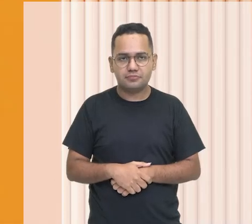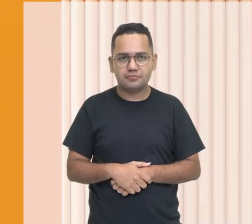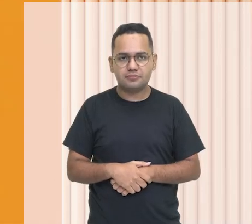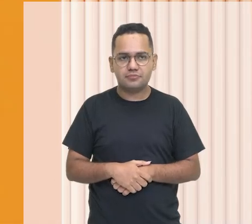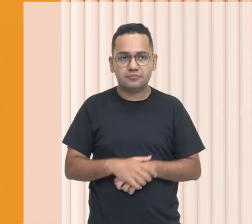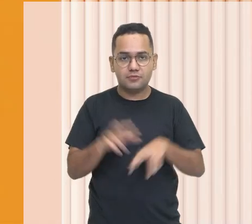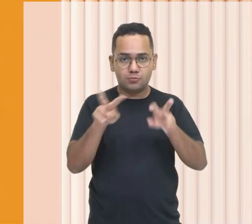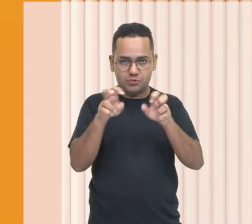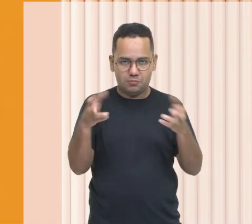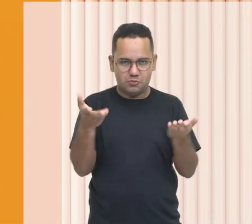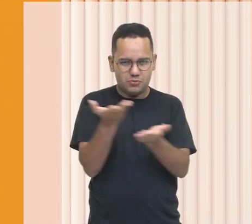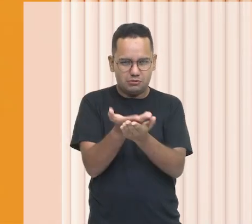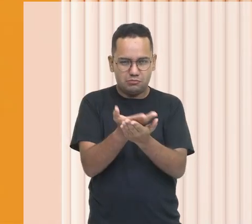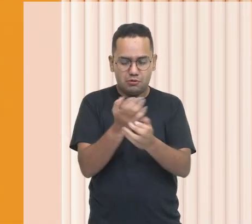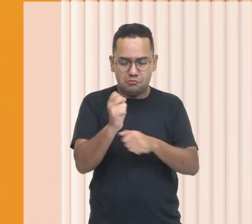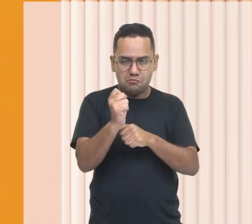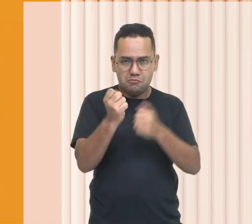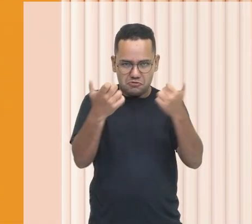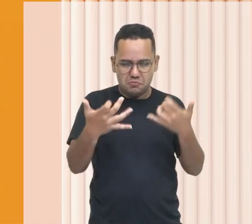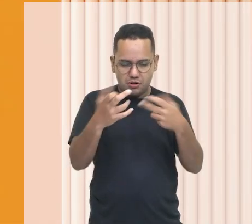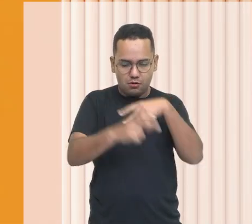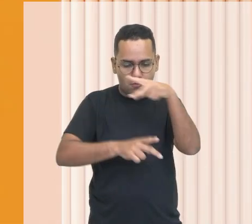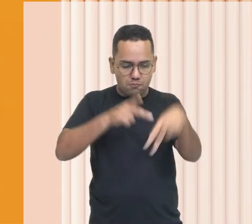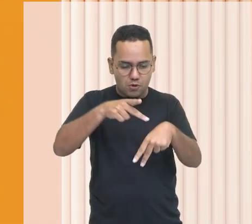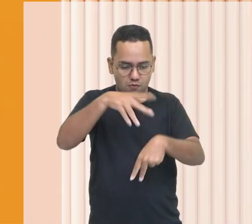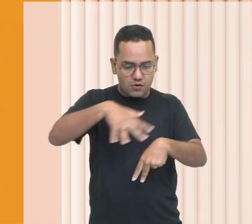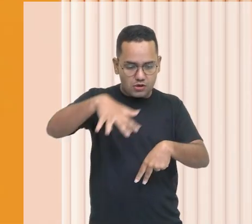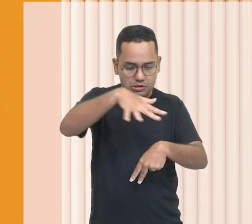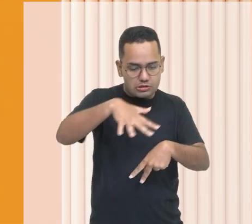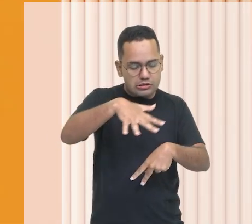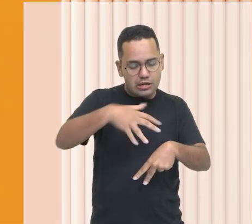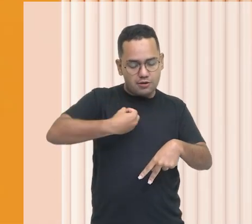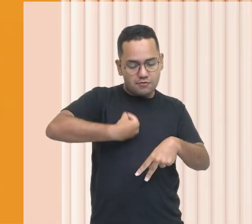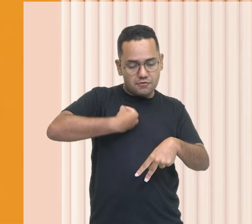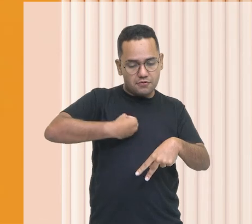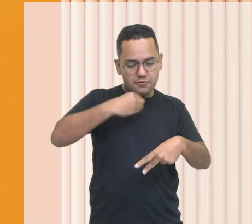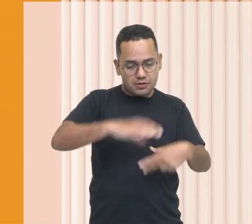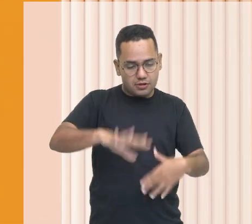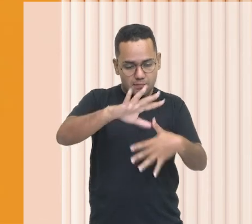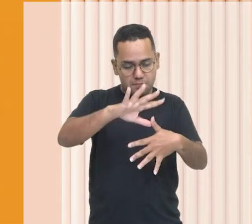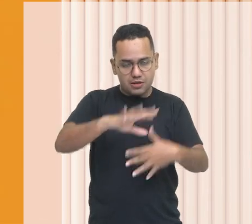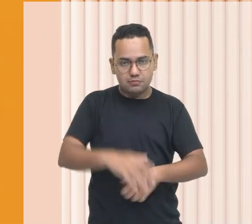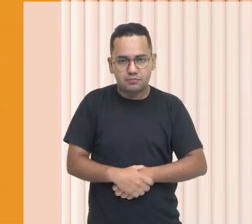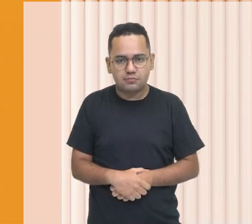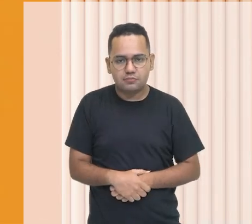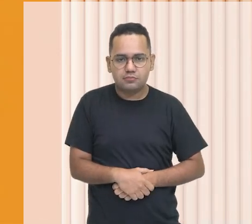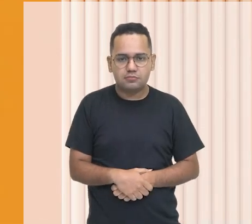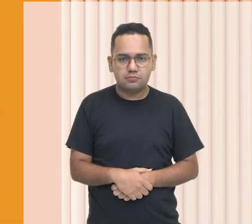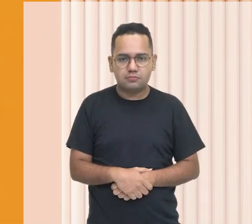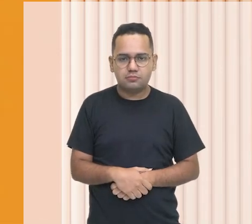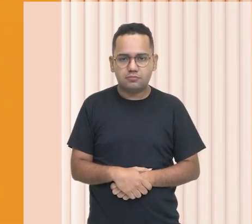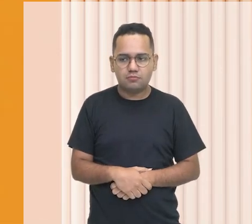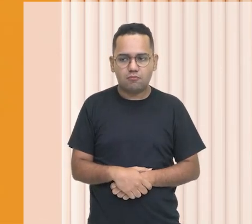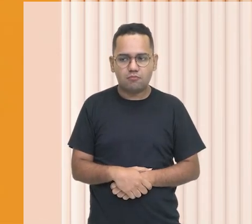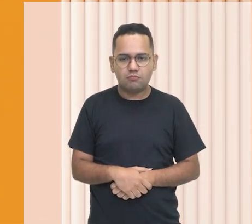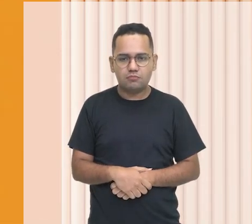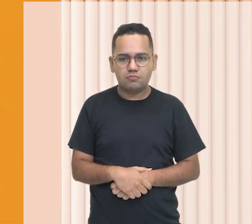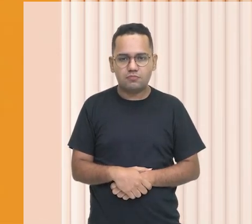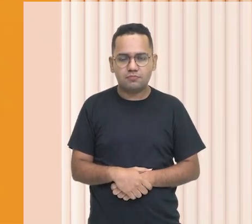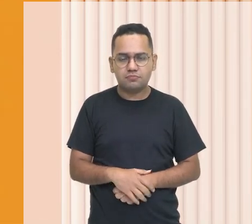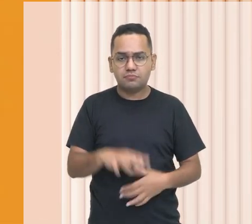na região, no continente americano e que se desenvolveram, tiveram uma